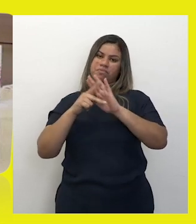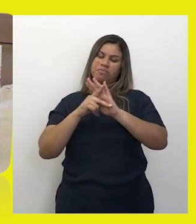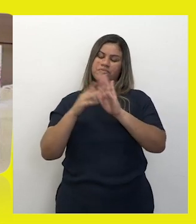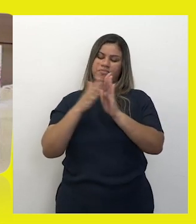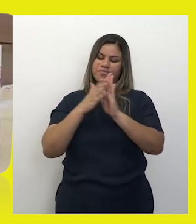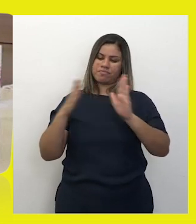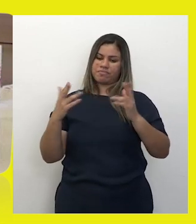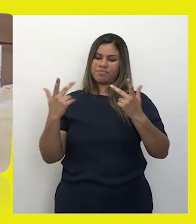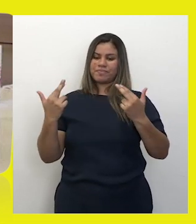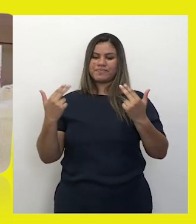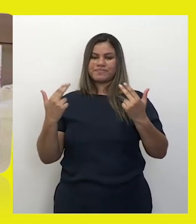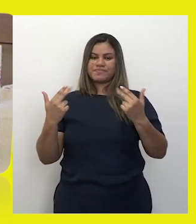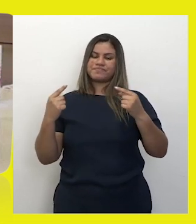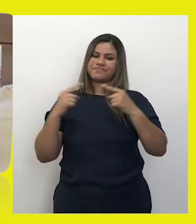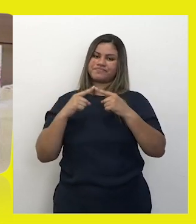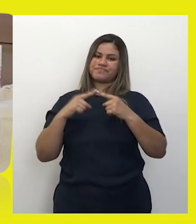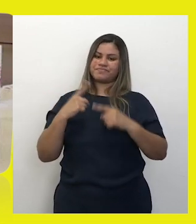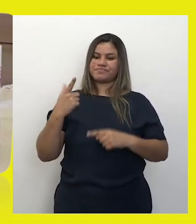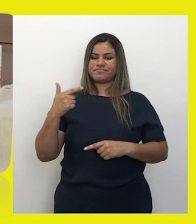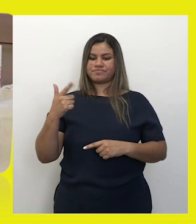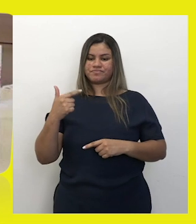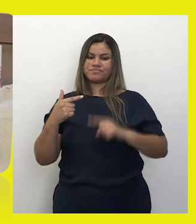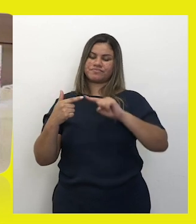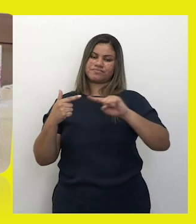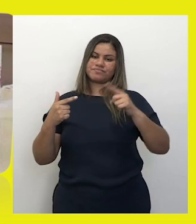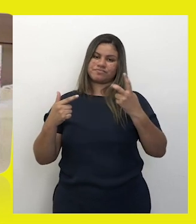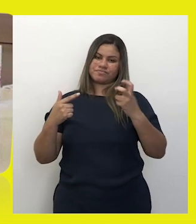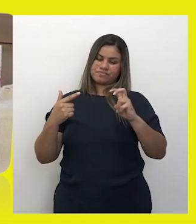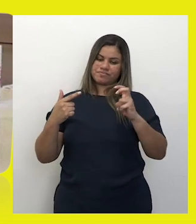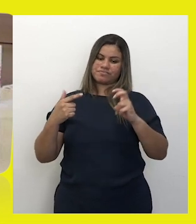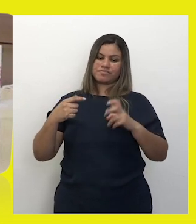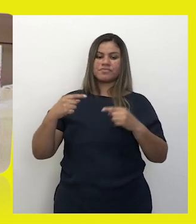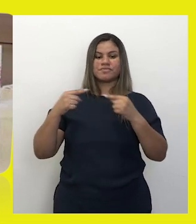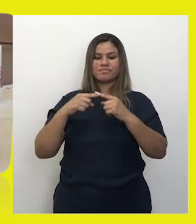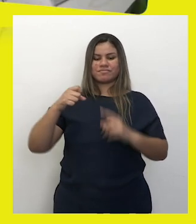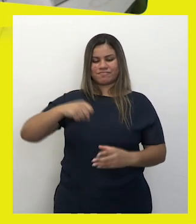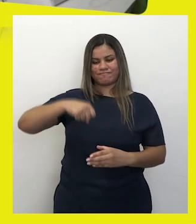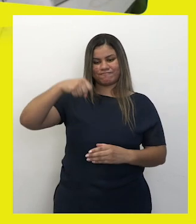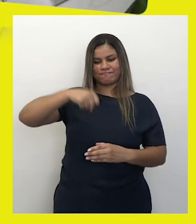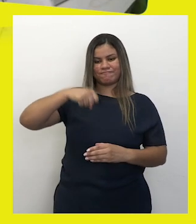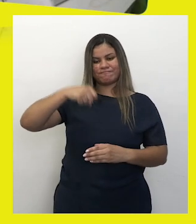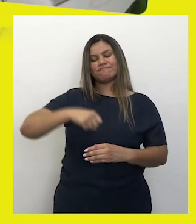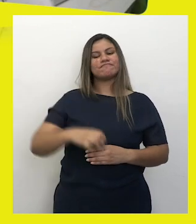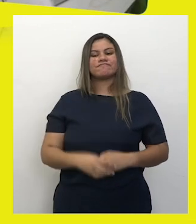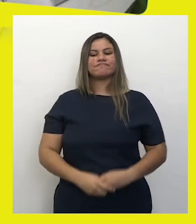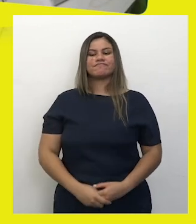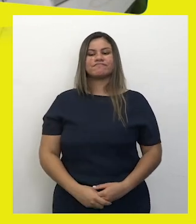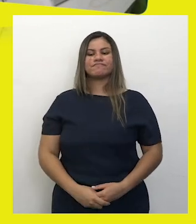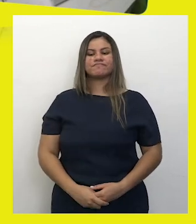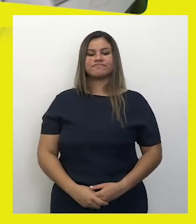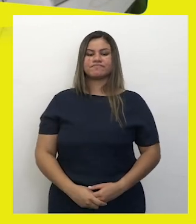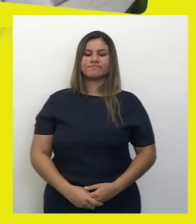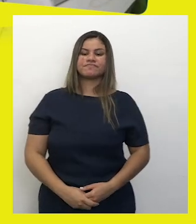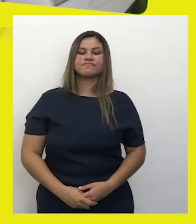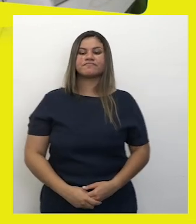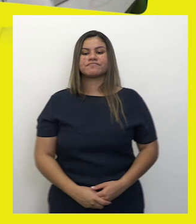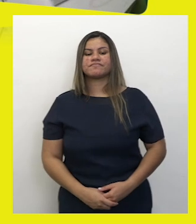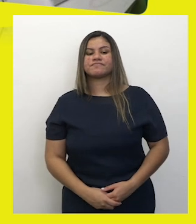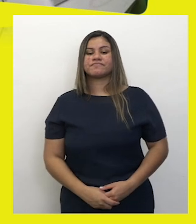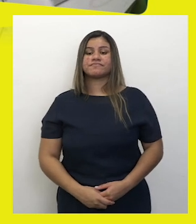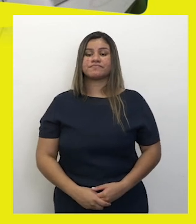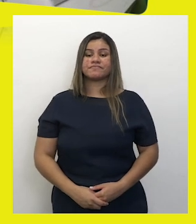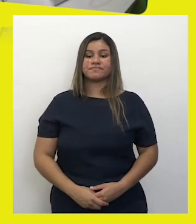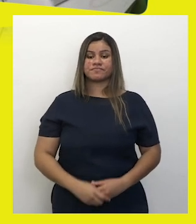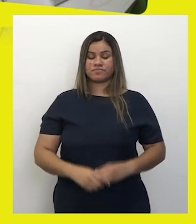medida, de 12 a 15 centímetros, para fazer as alças da sacolinha. Cole as 2 alças por dentro